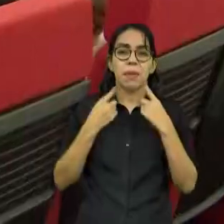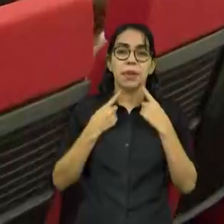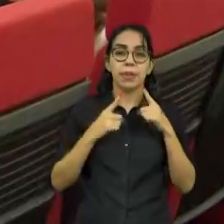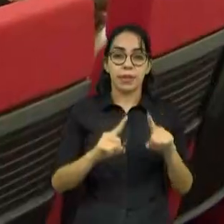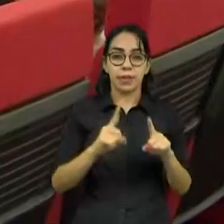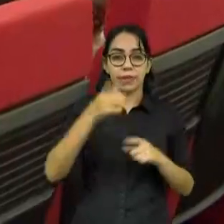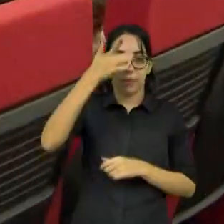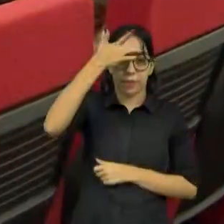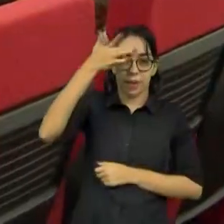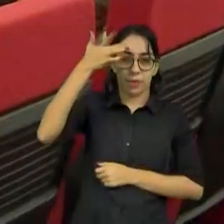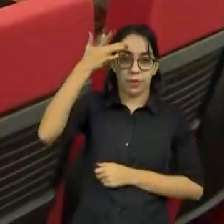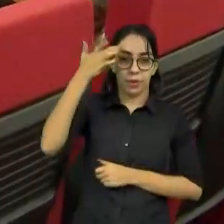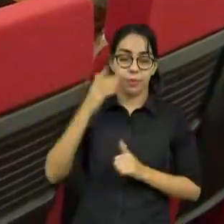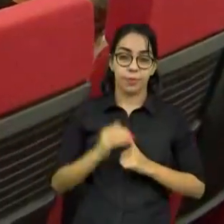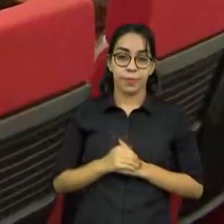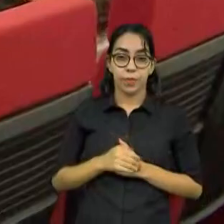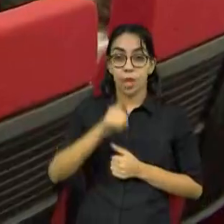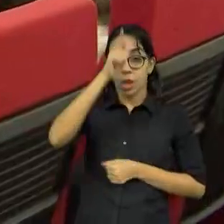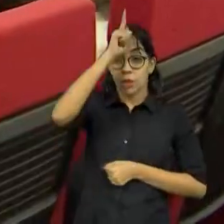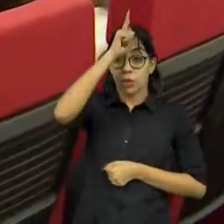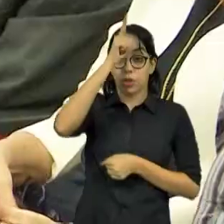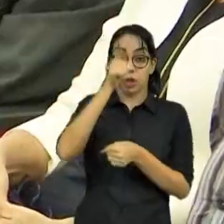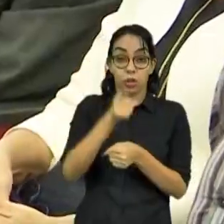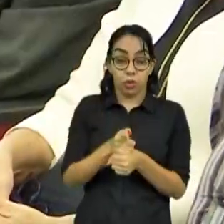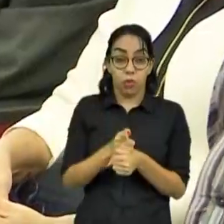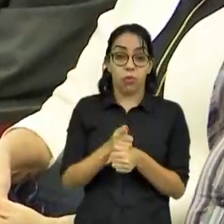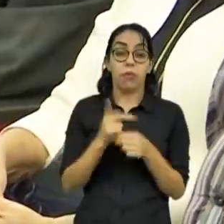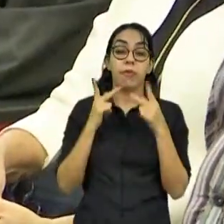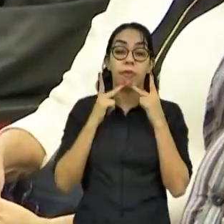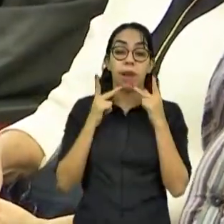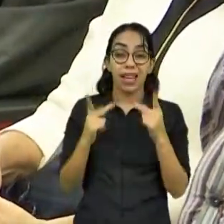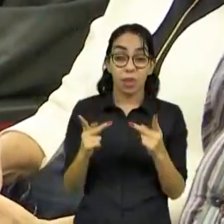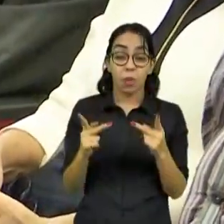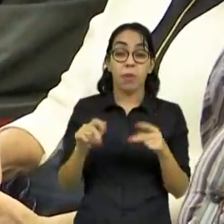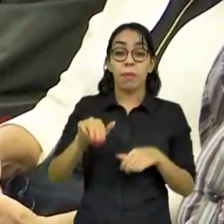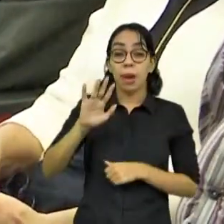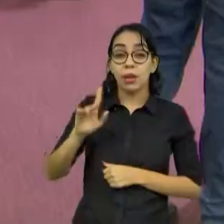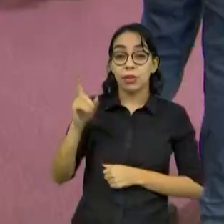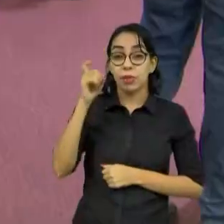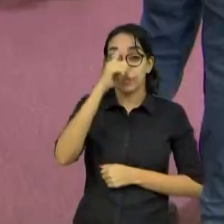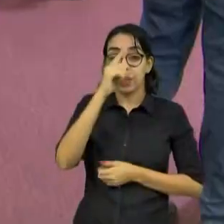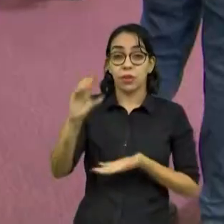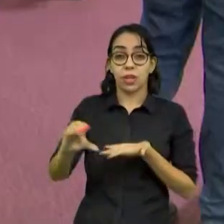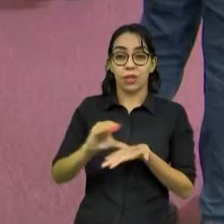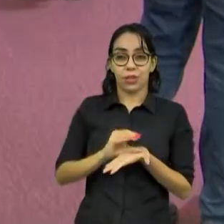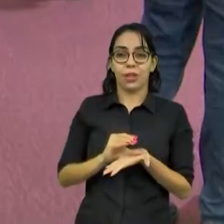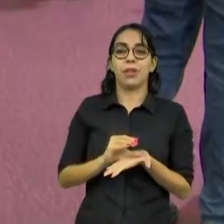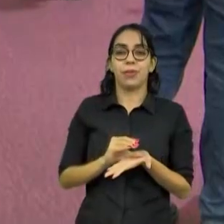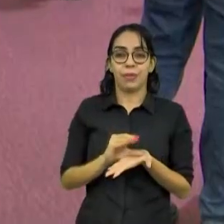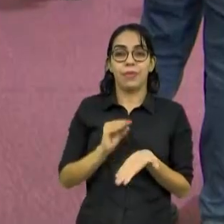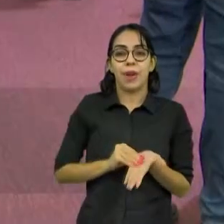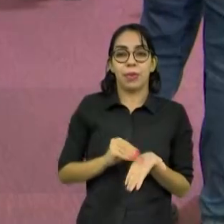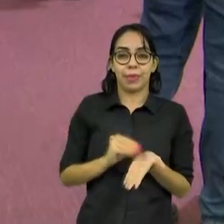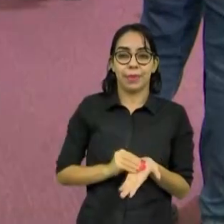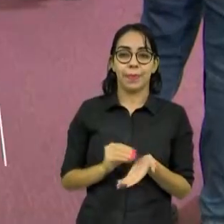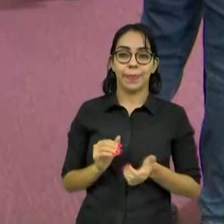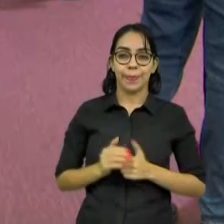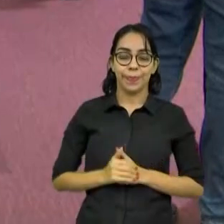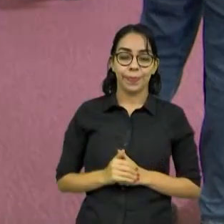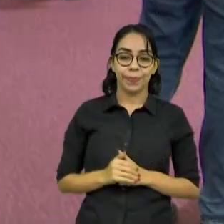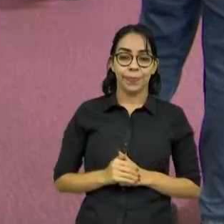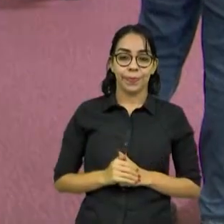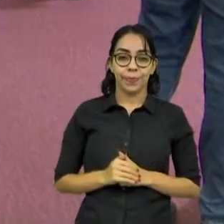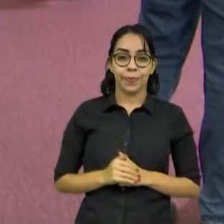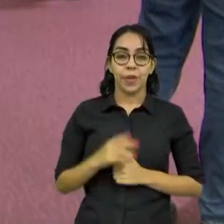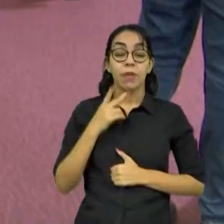Para os gestores, a principal dificuldade é o financiamento do setor. falar, né, sobre a